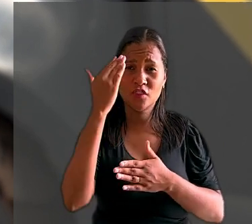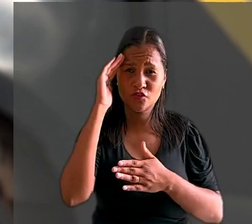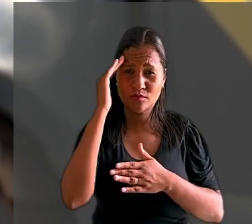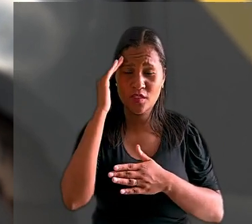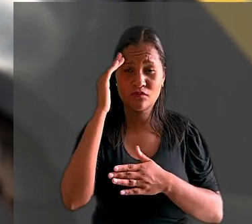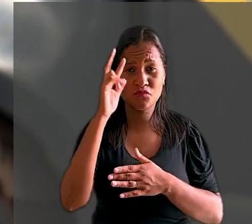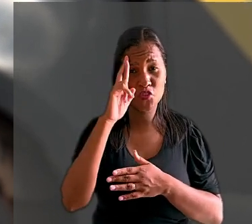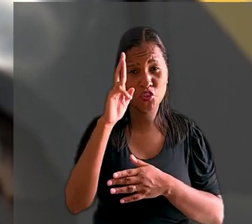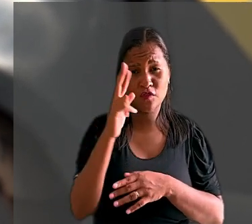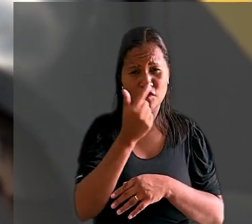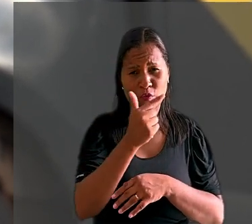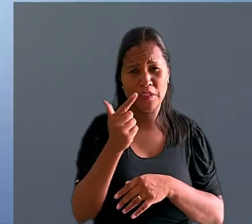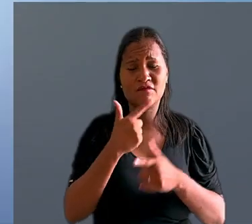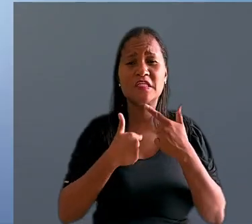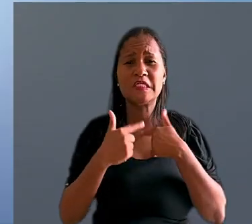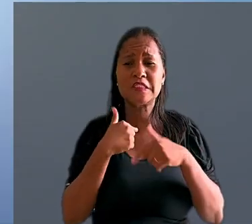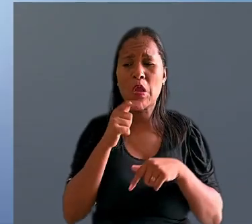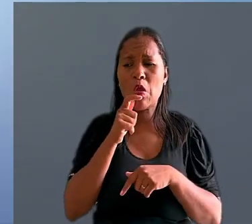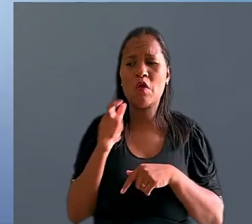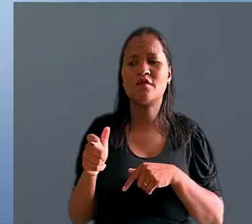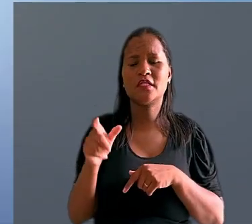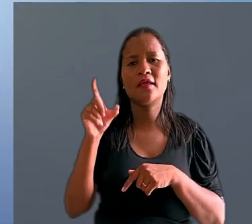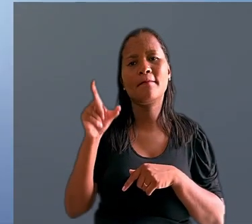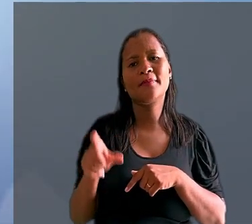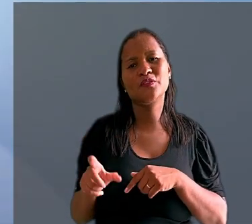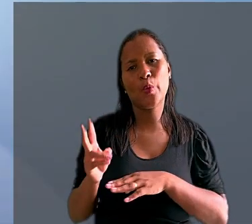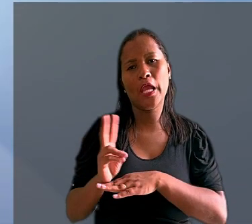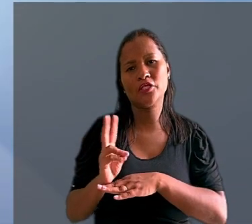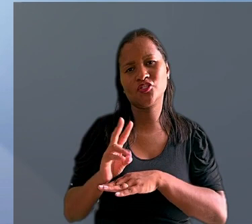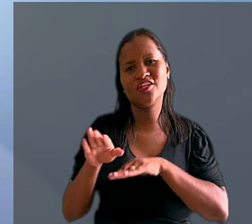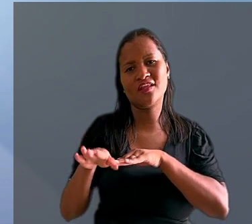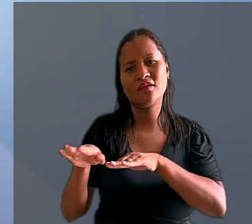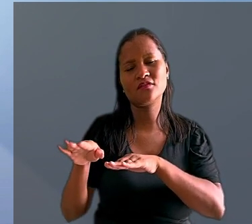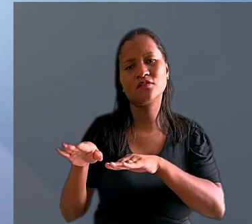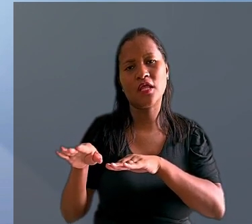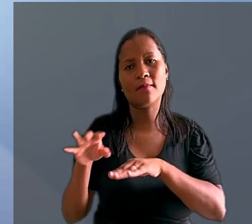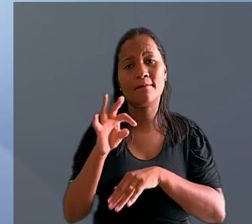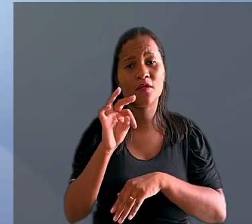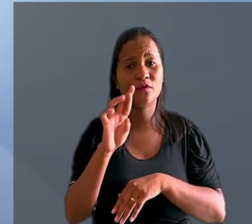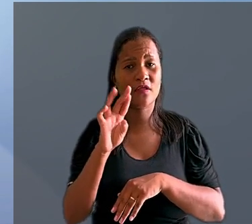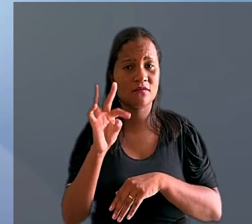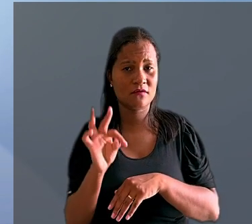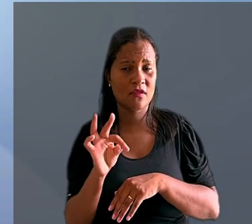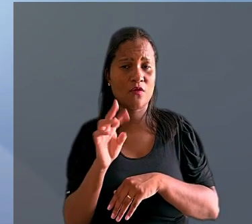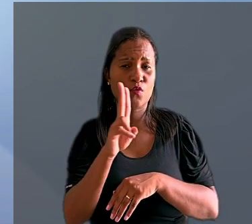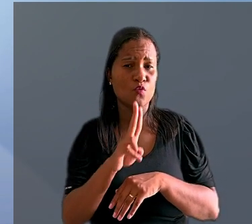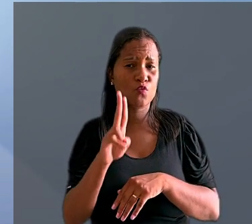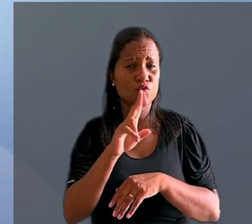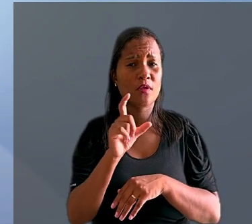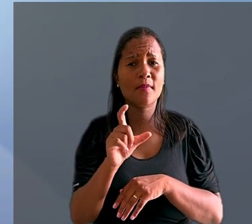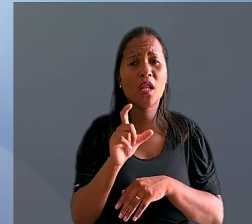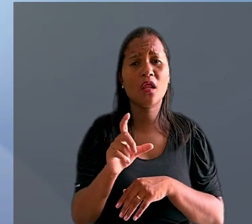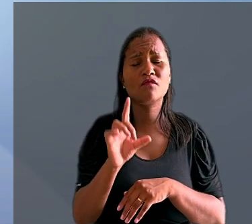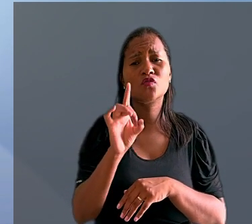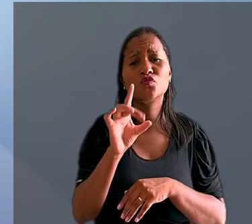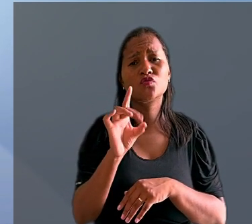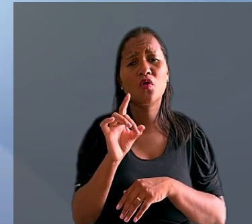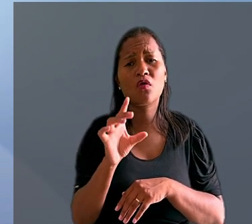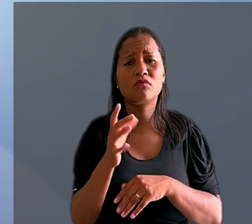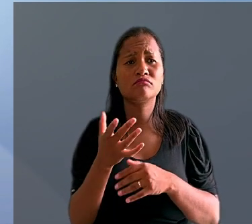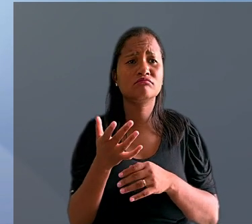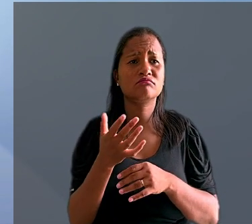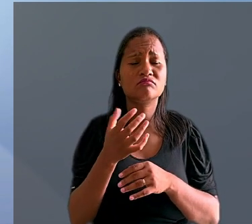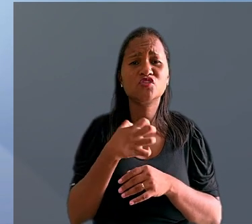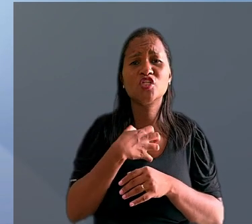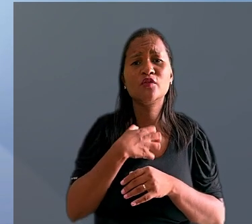o agente de trânsito. Para o TRT, o uso do termo teve um caráter apenas vocativo, porque não era acompanhado de